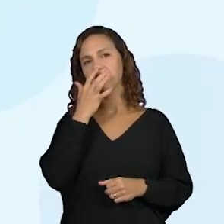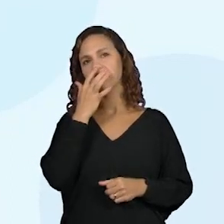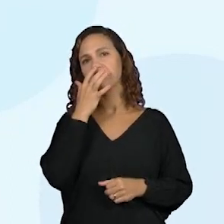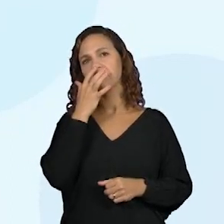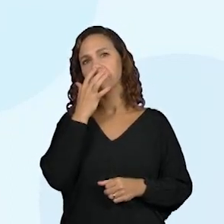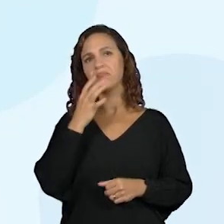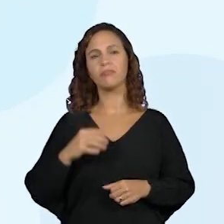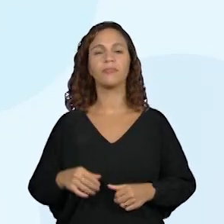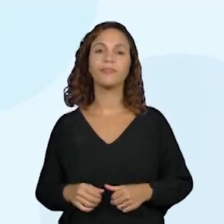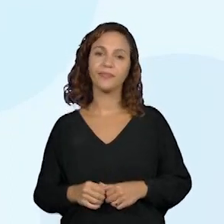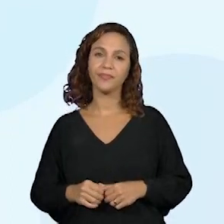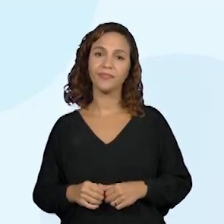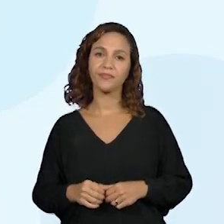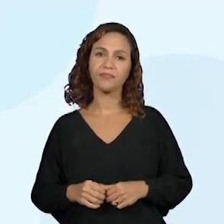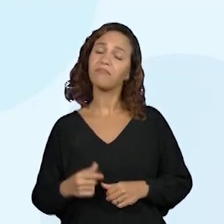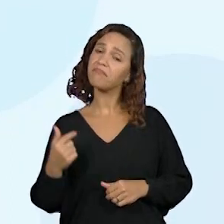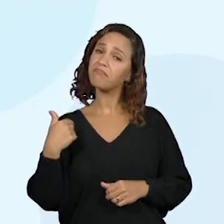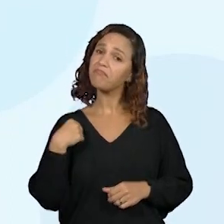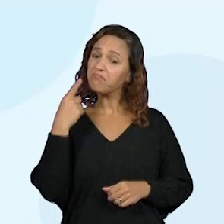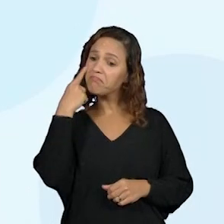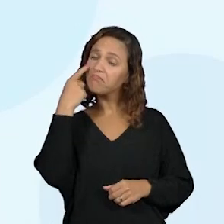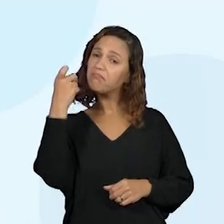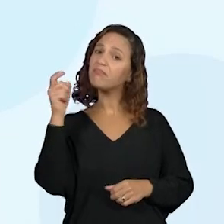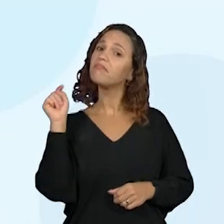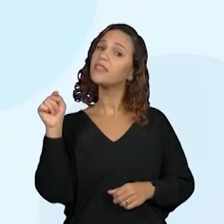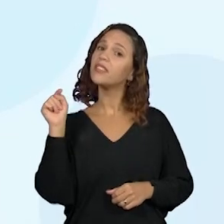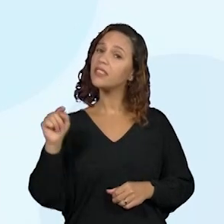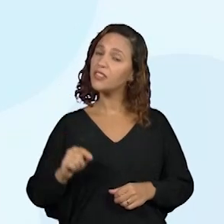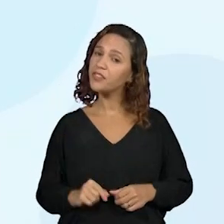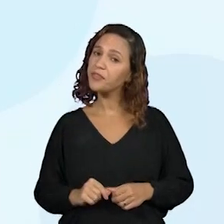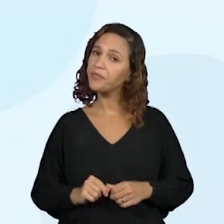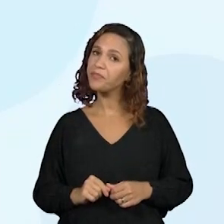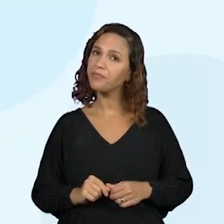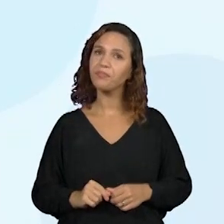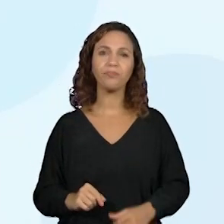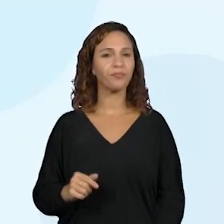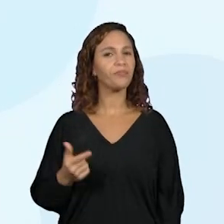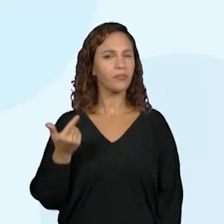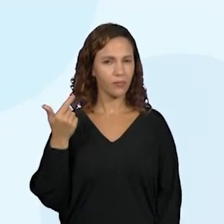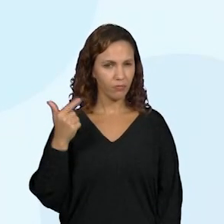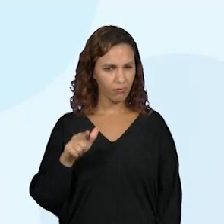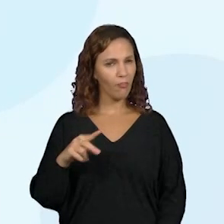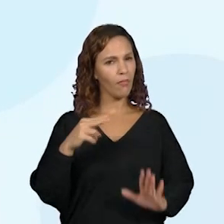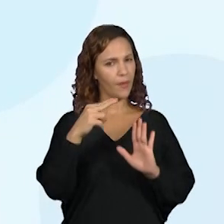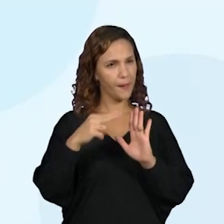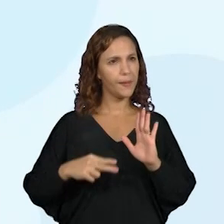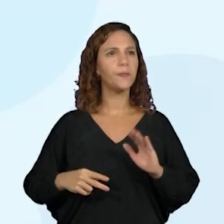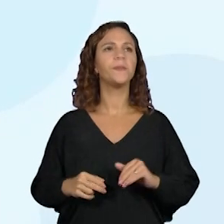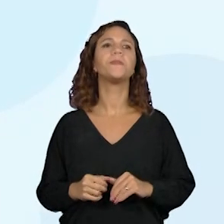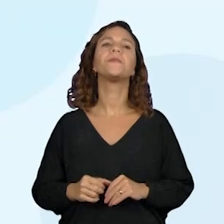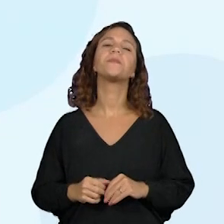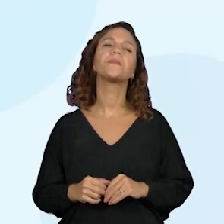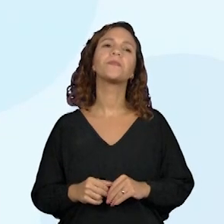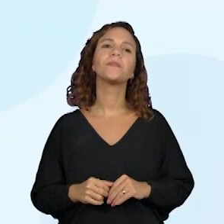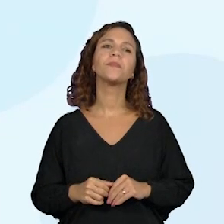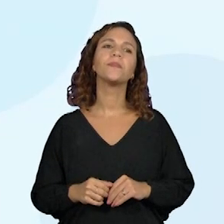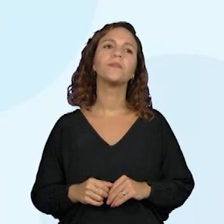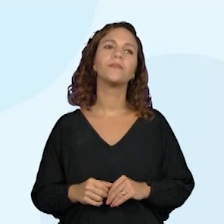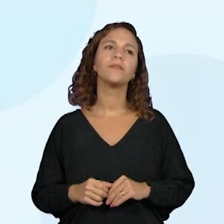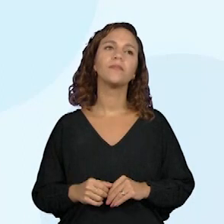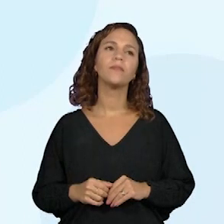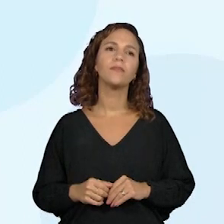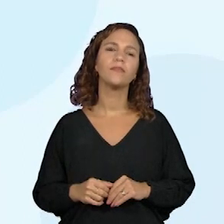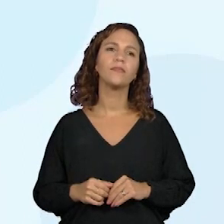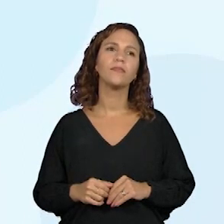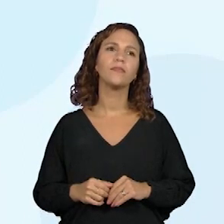e 20 anos achei muito interessante essa informação vou continuar a leitura do texto tá bom então